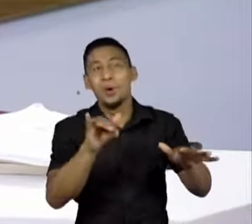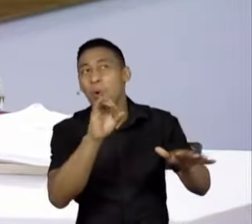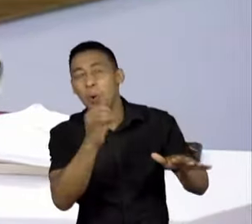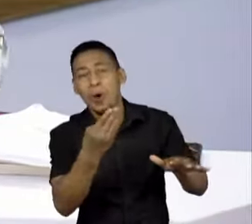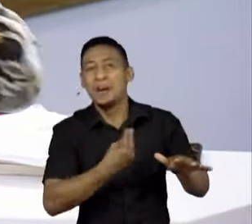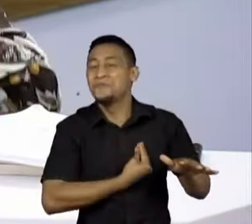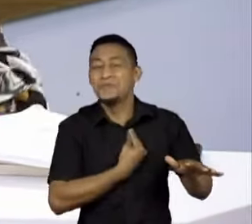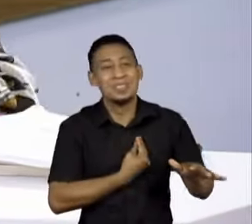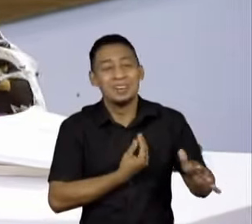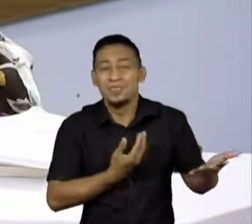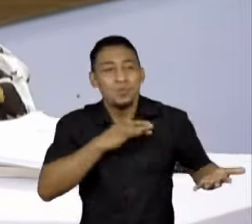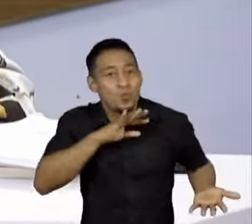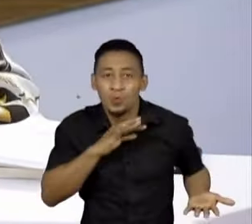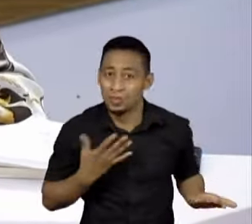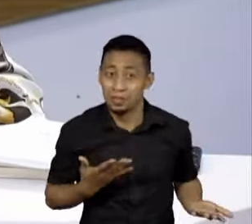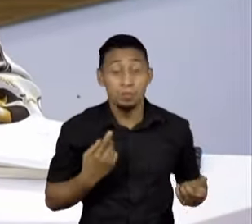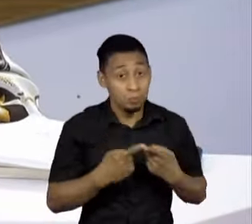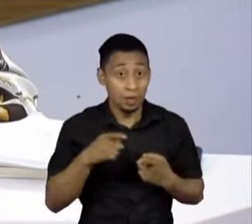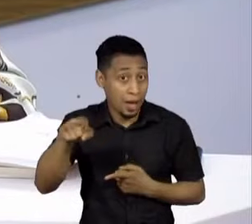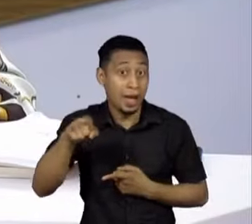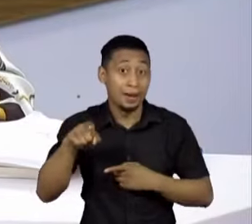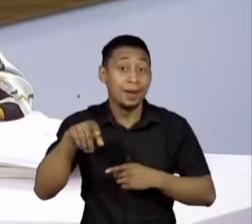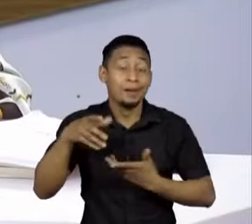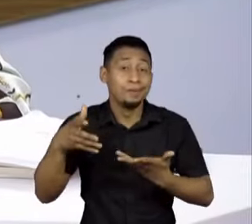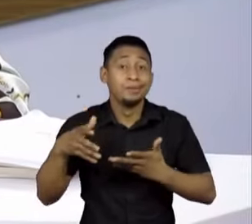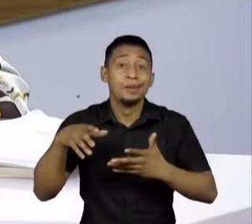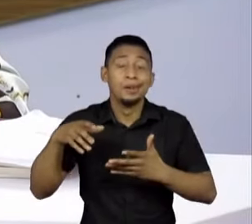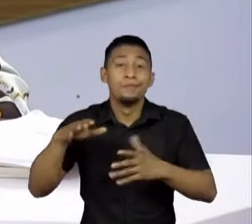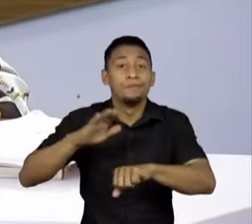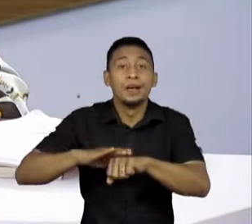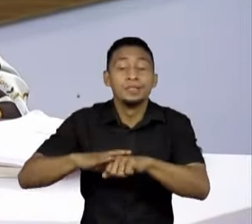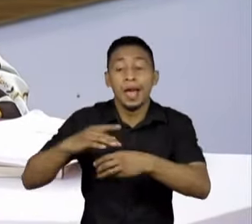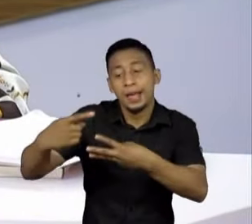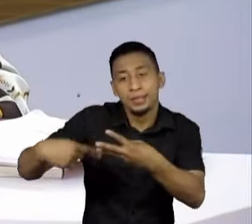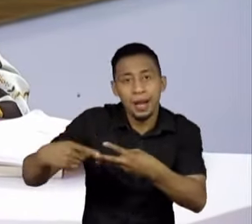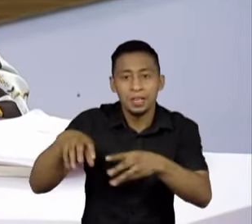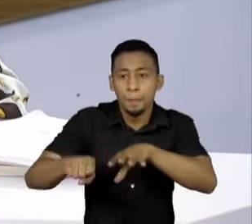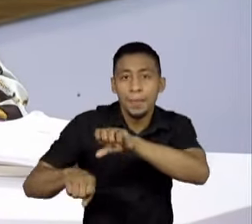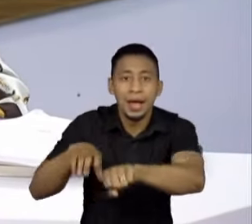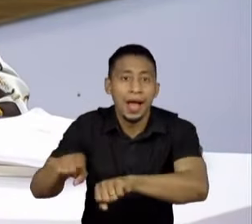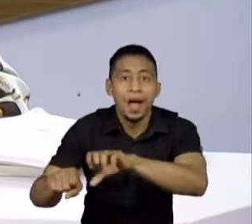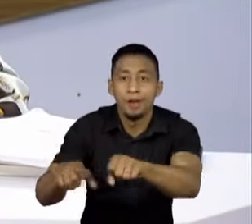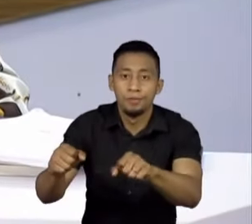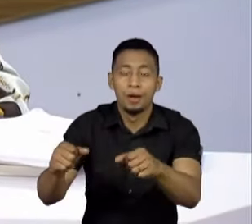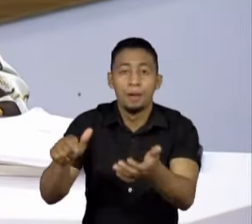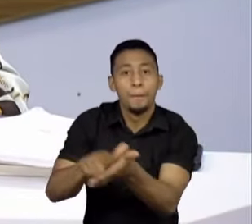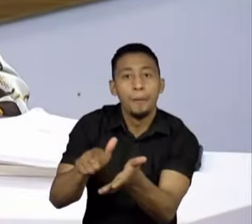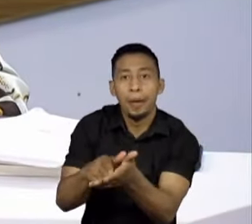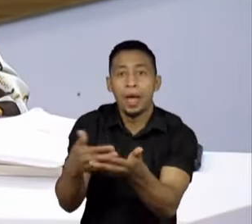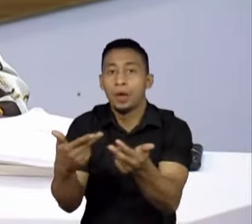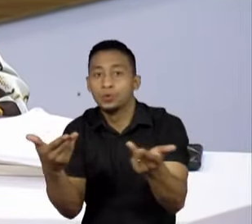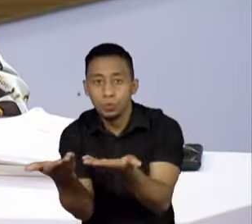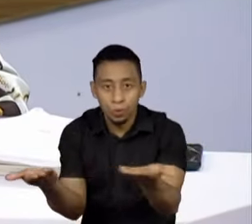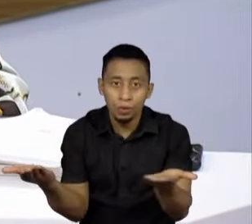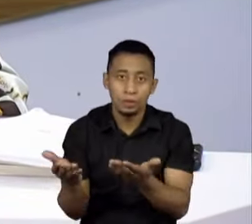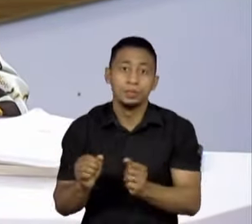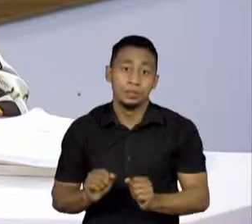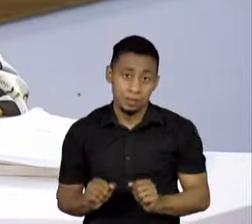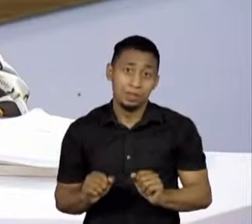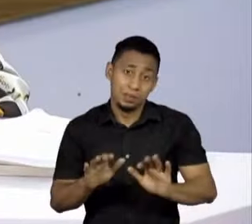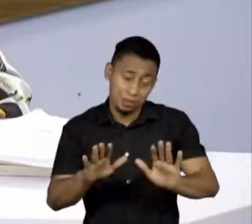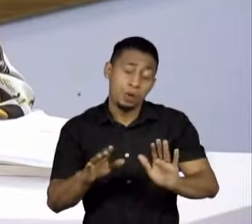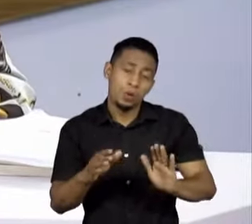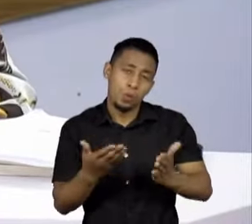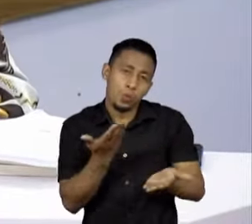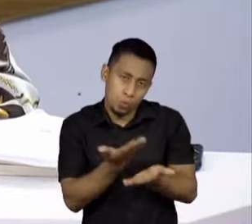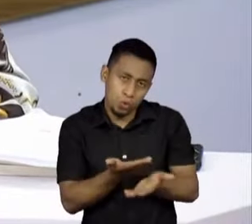nossa exposição não vai marcar, né? É a exposição do Instituto Moreira